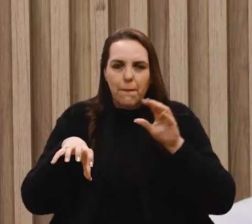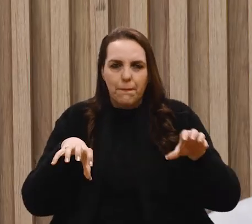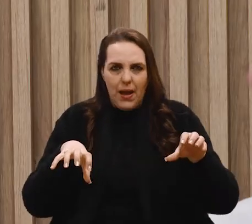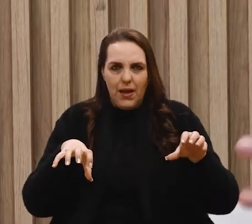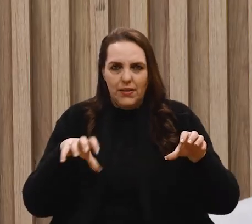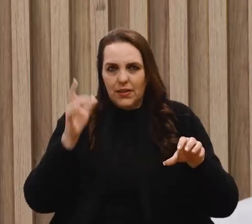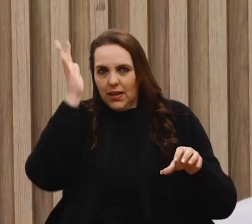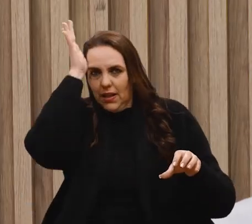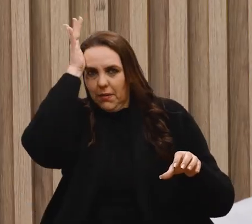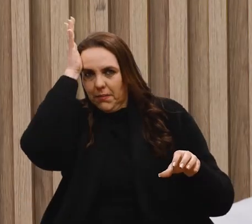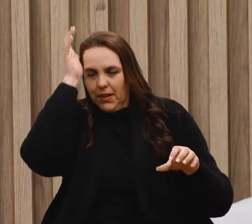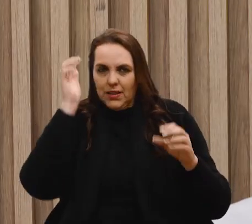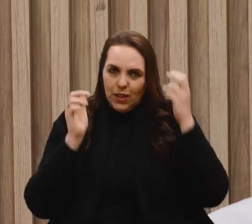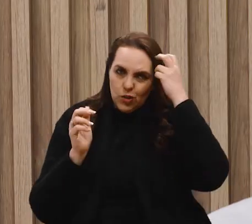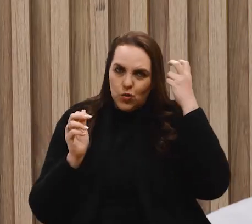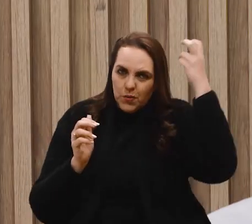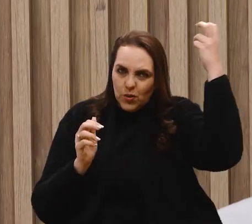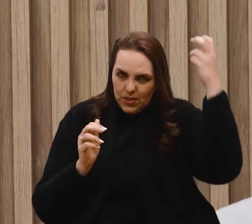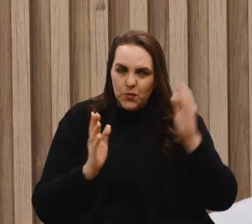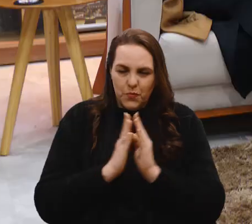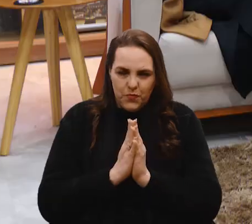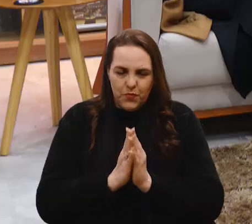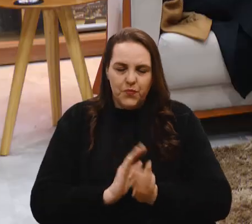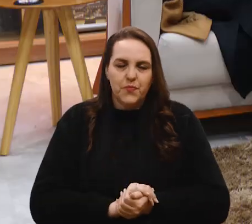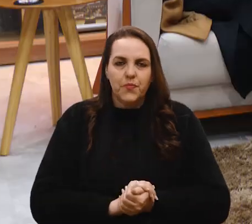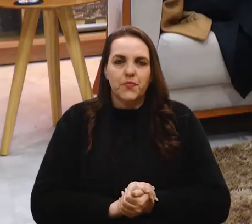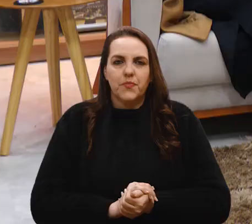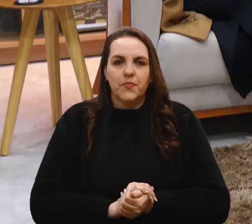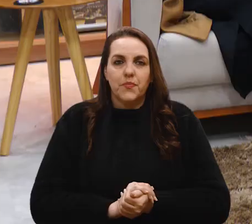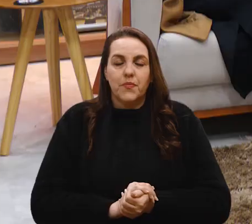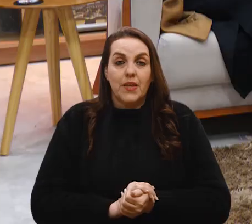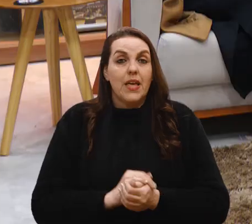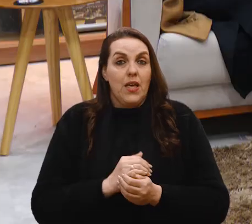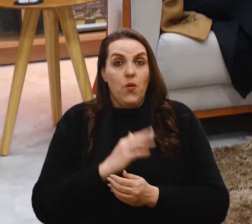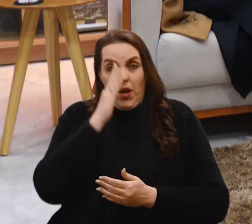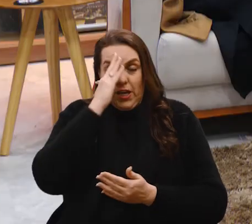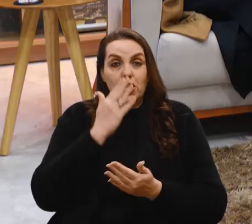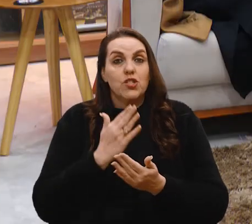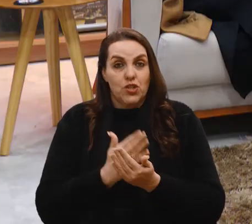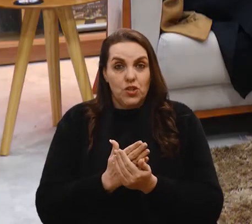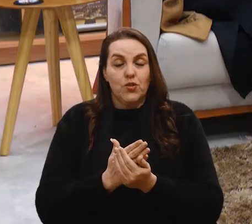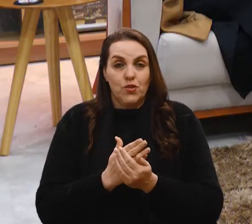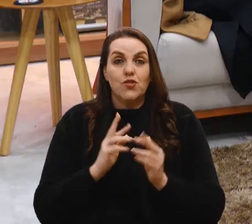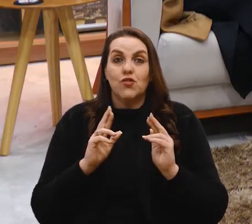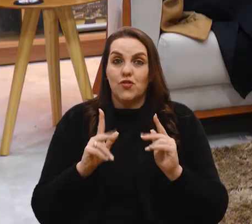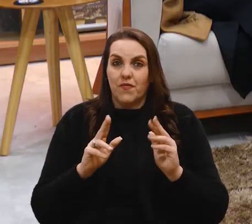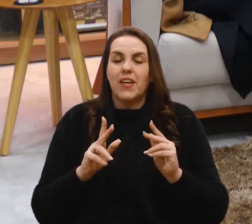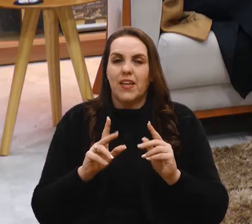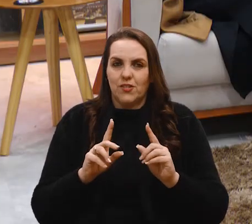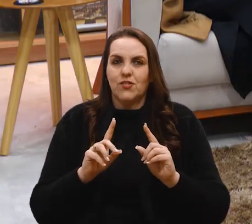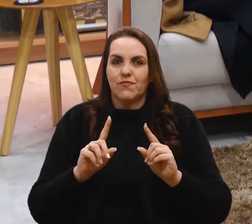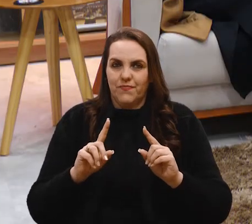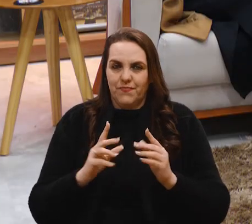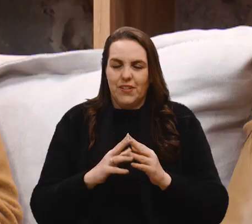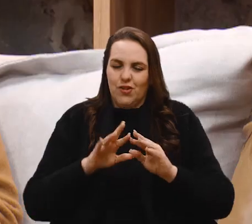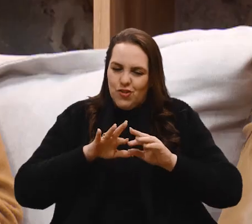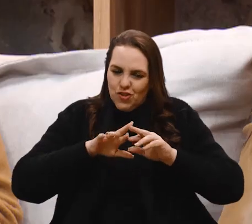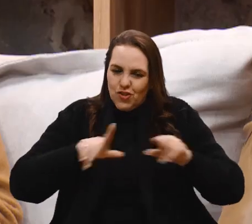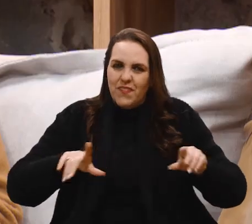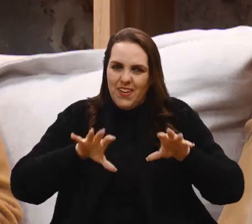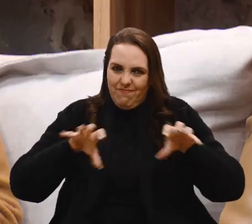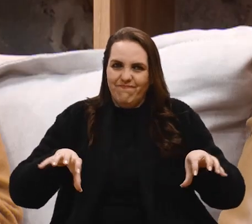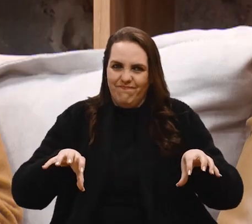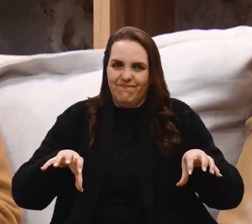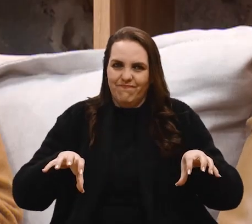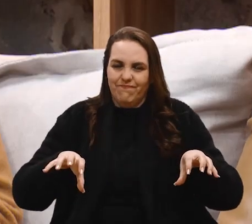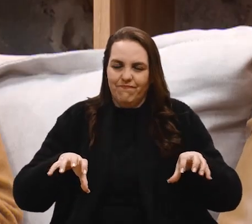altas habilidades da superdotação? Eu acho desafiador diferenciar, mas de uma forma geral, né? Quando